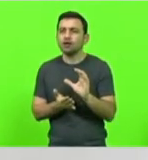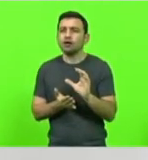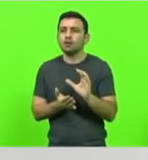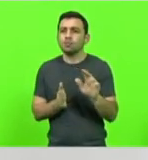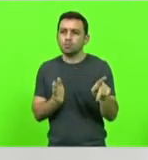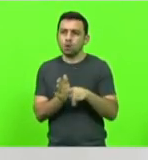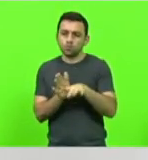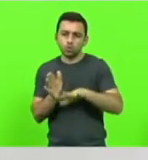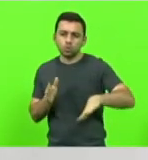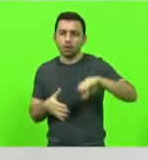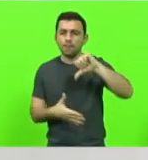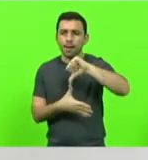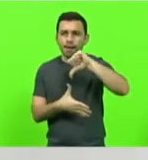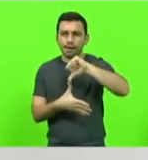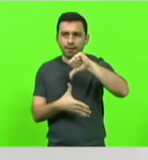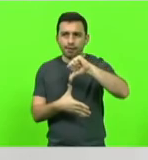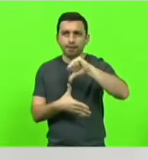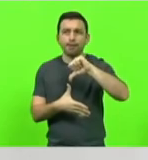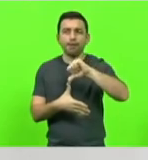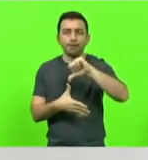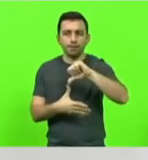América Latina.